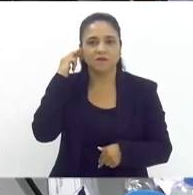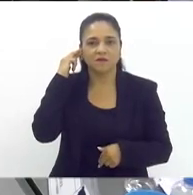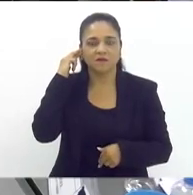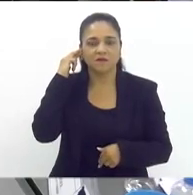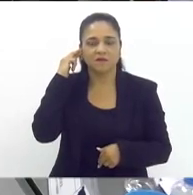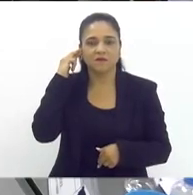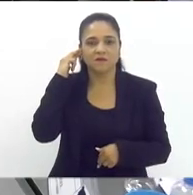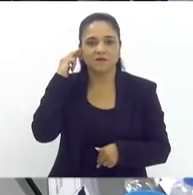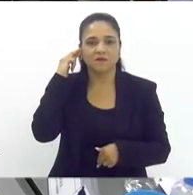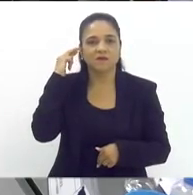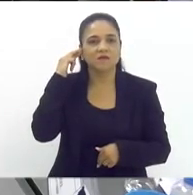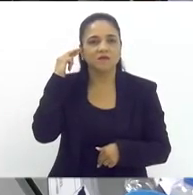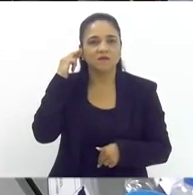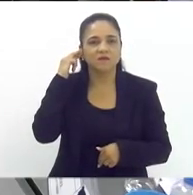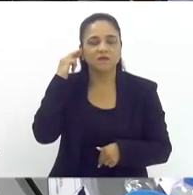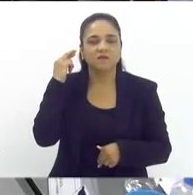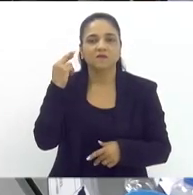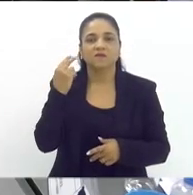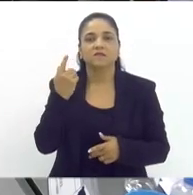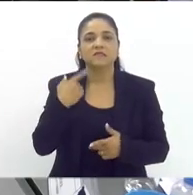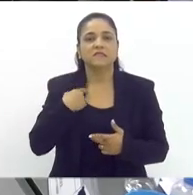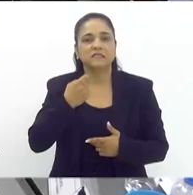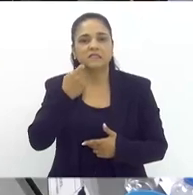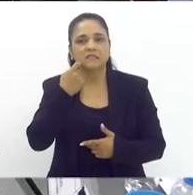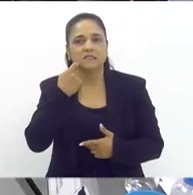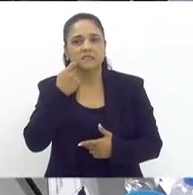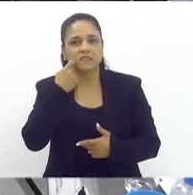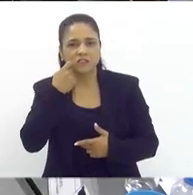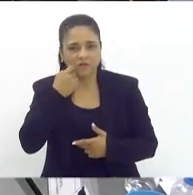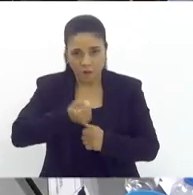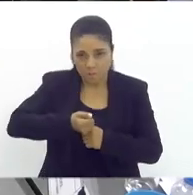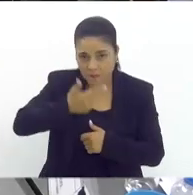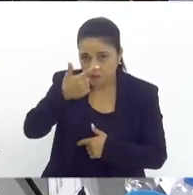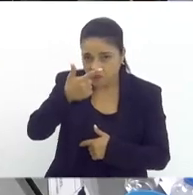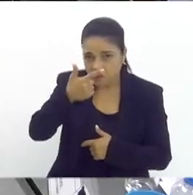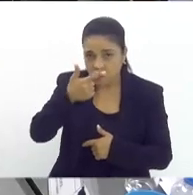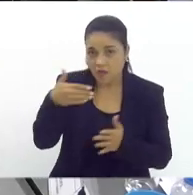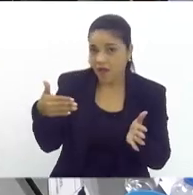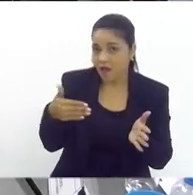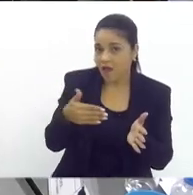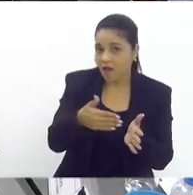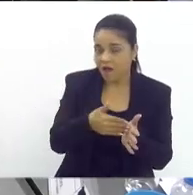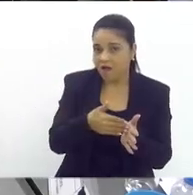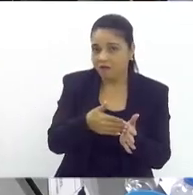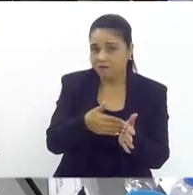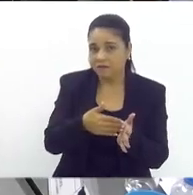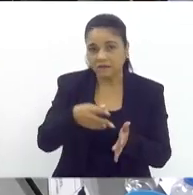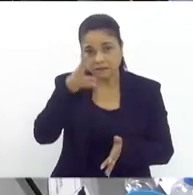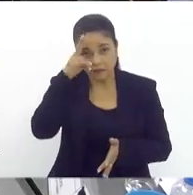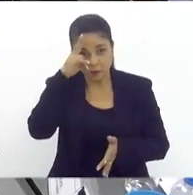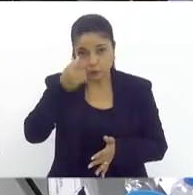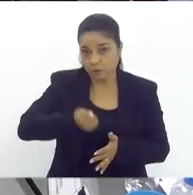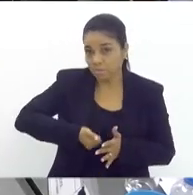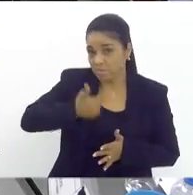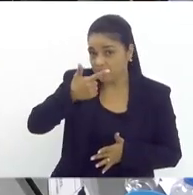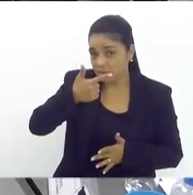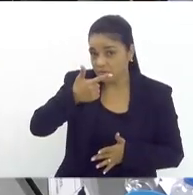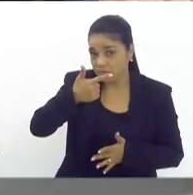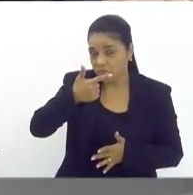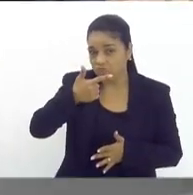é verde de sexta-feira meio-dia né até segunda-feira meio-dia